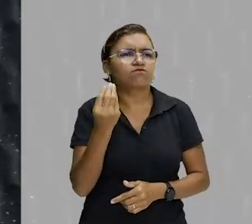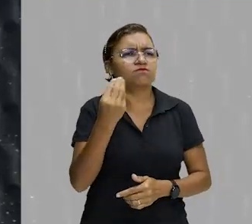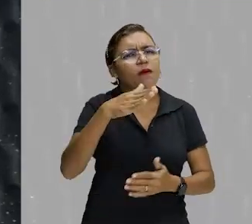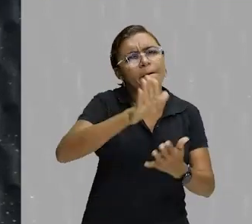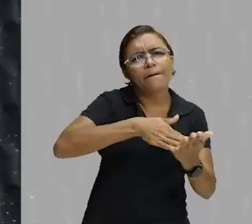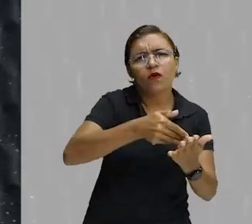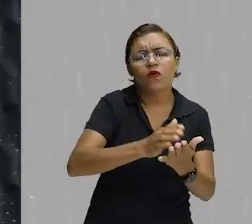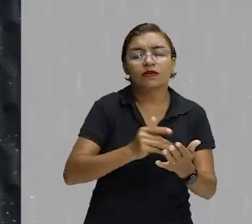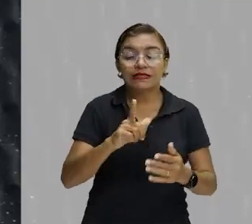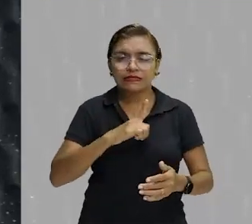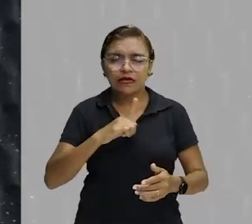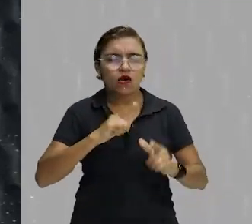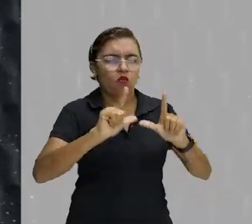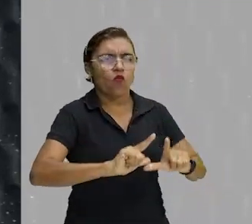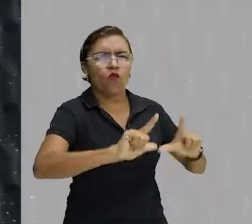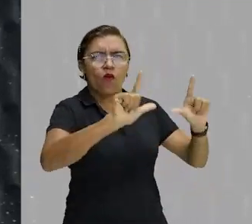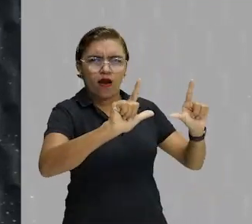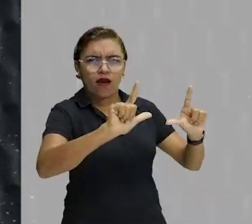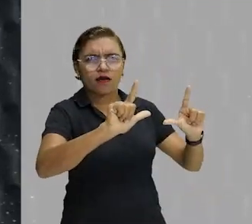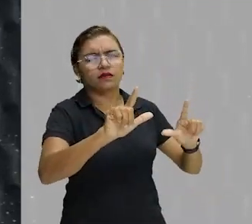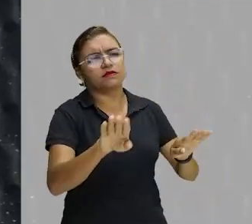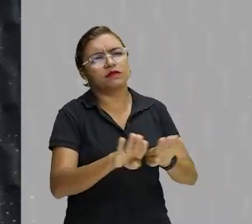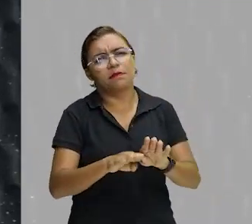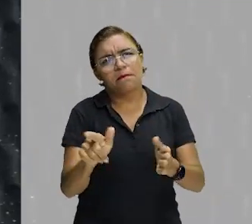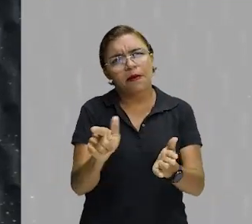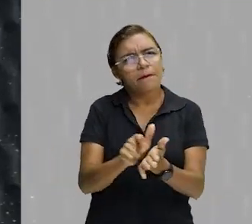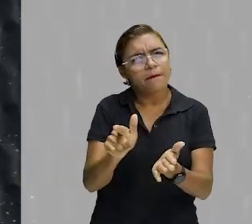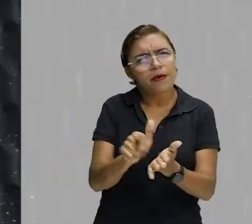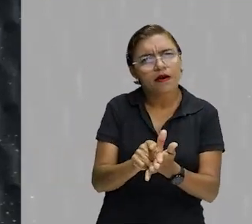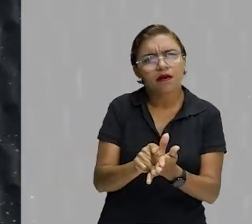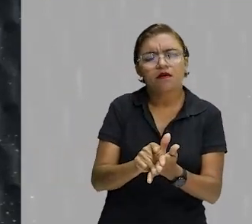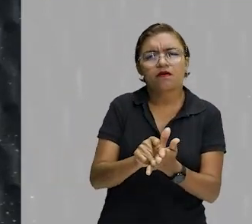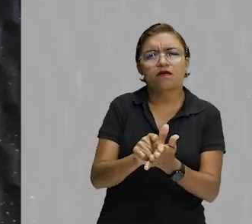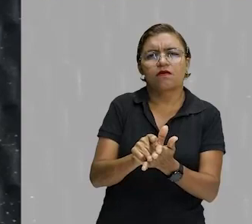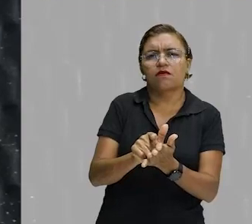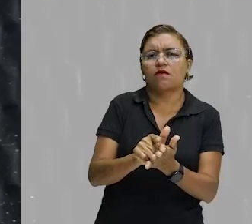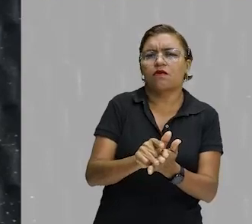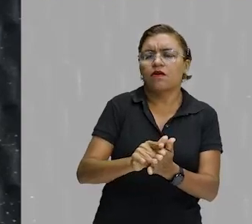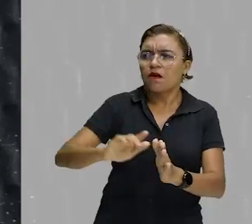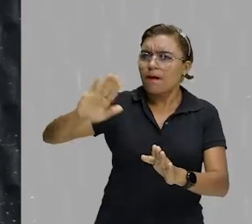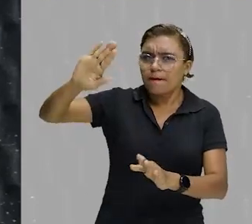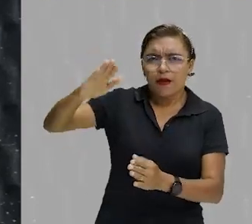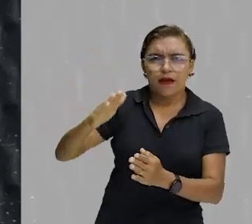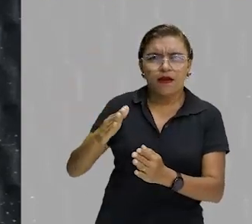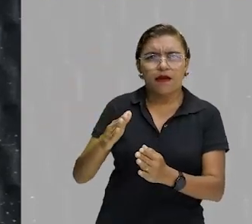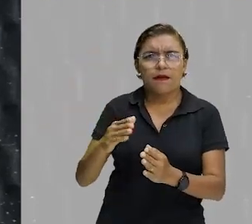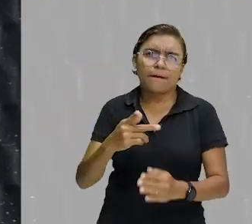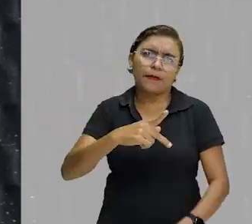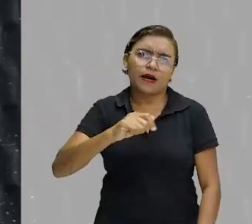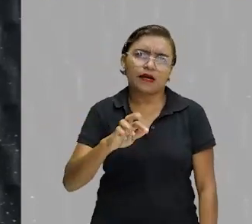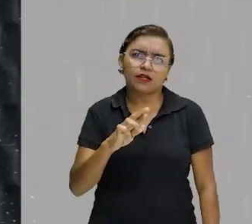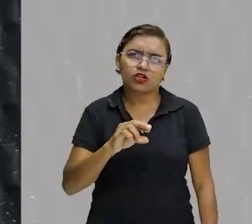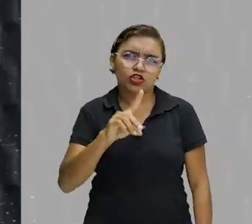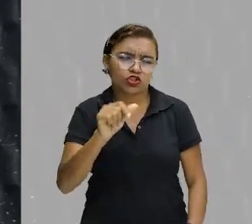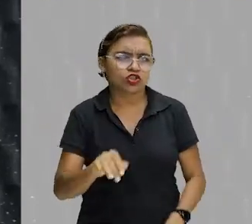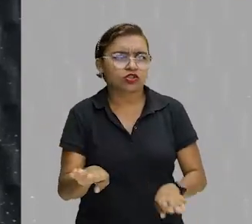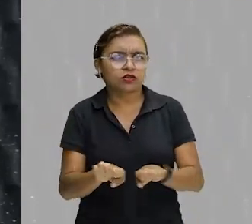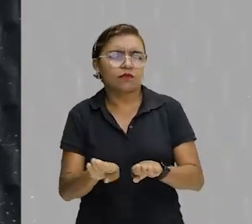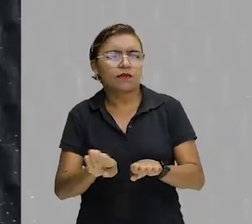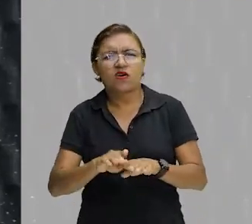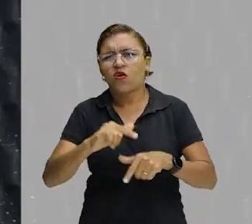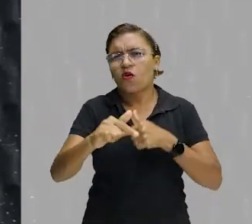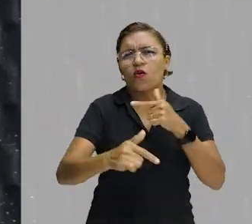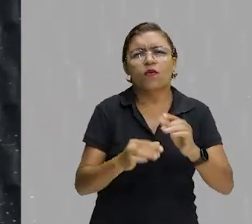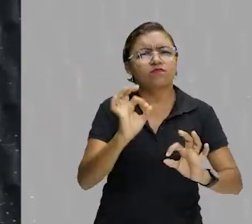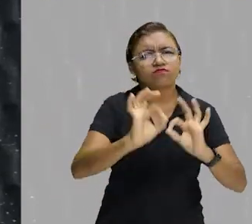colocam quadros, vocês colocam papéis de paredes, tem gente que coloca gesso, você vai compondo a tua sala,